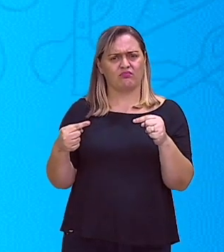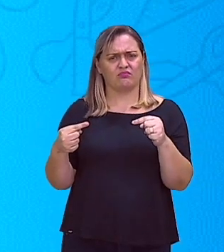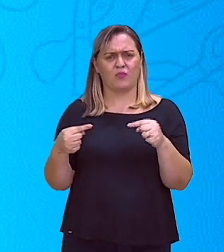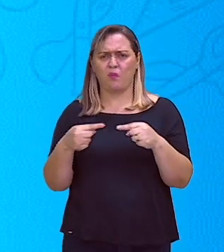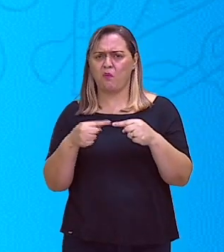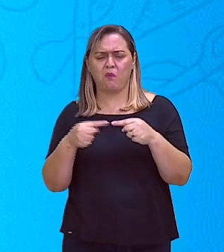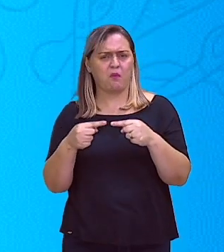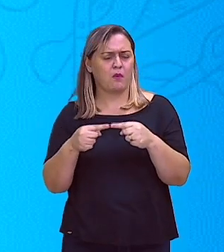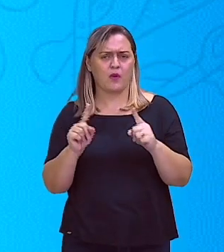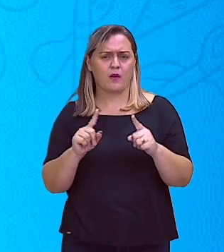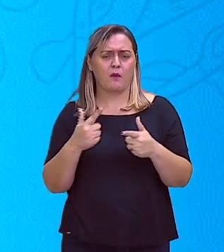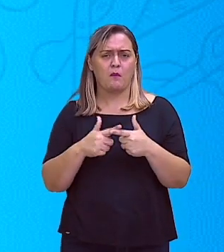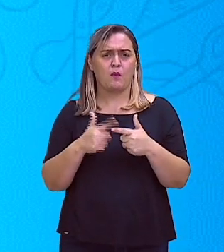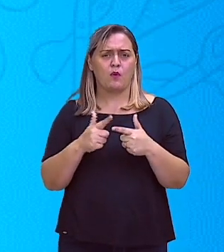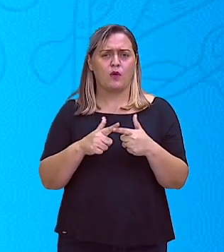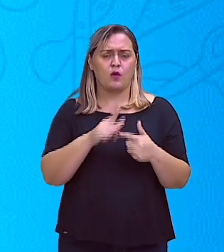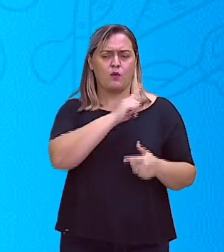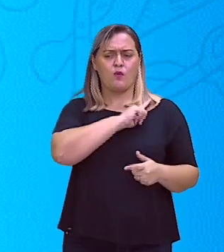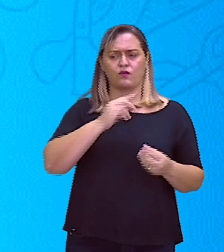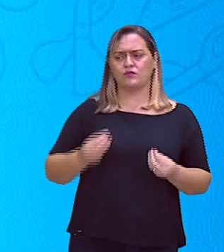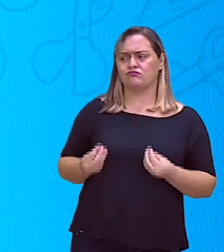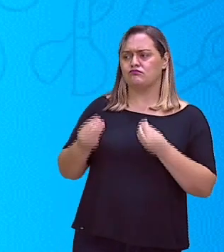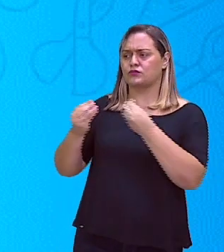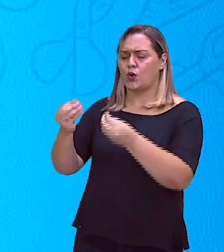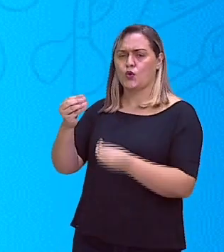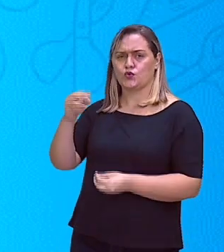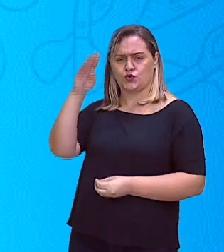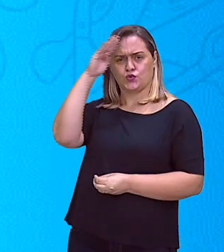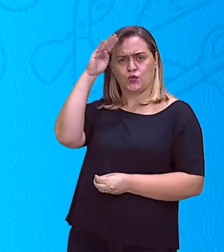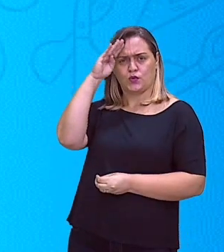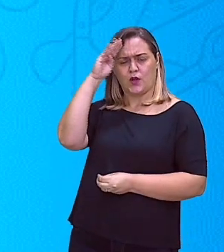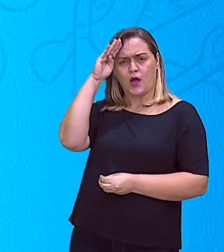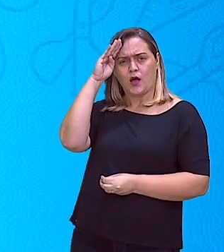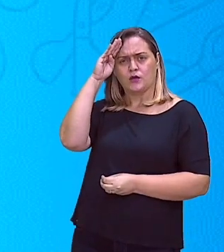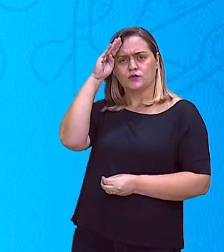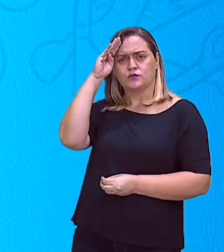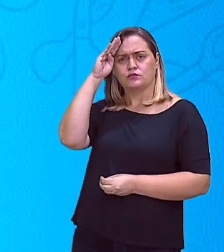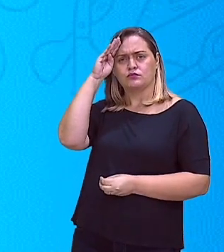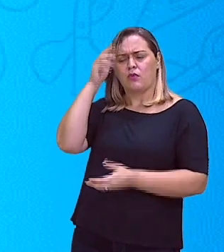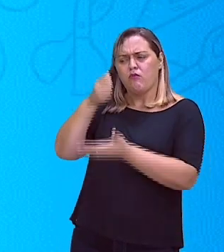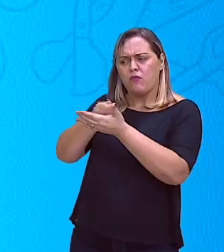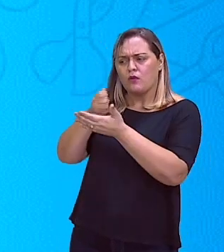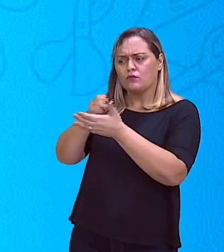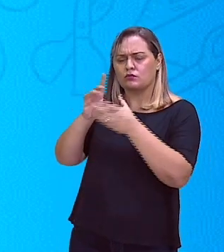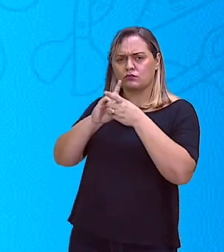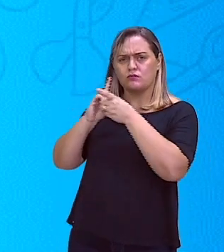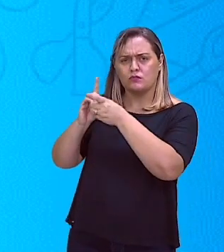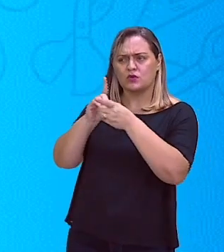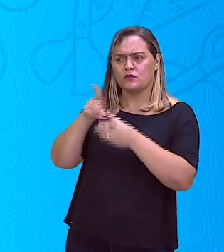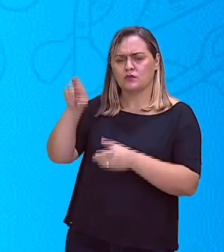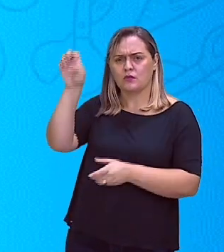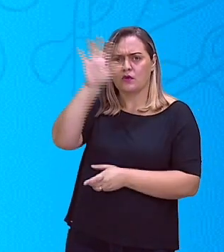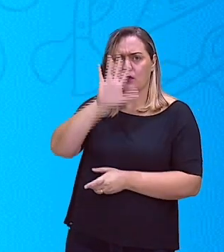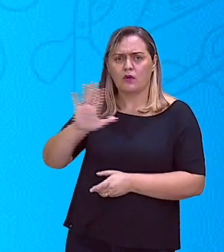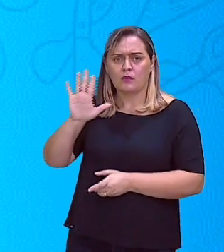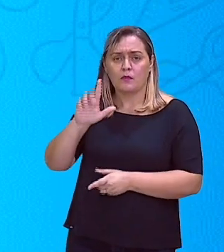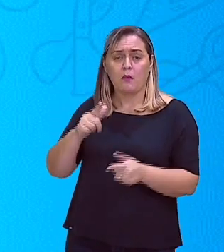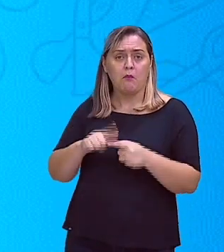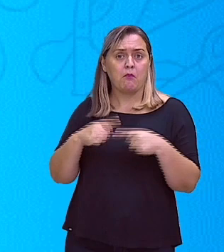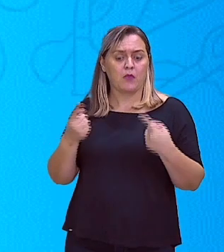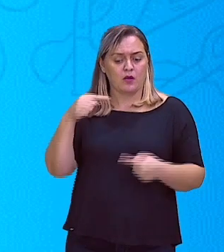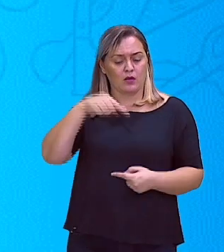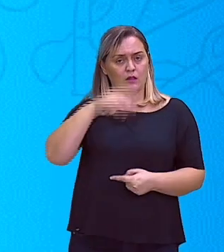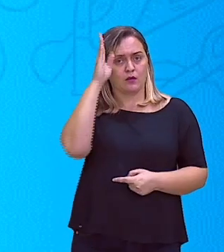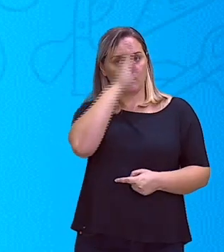enviado soldados para lutar pela democracia na Europa mas aqui Mande se uma está dura